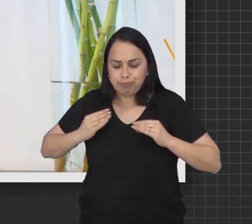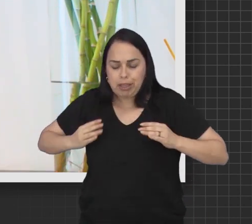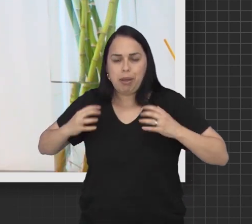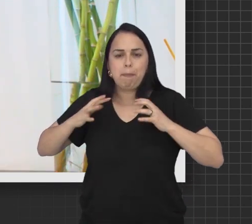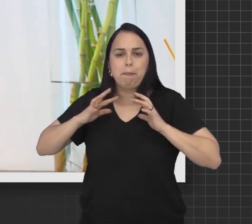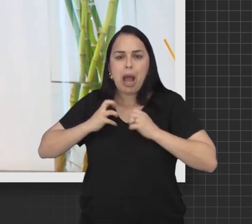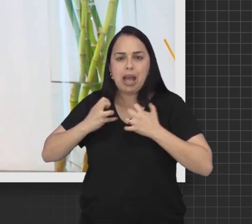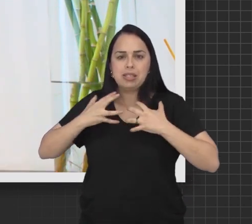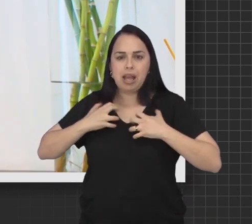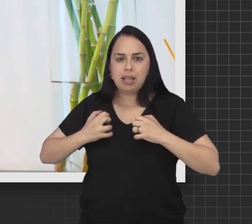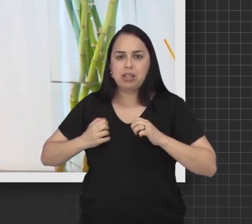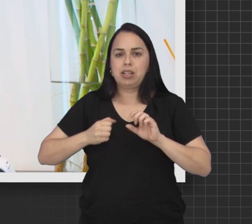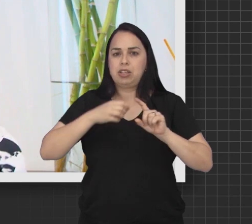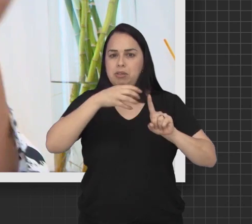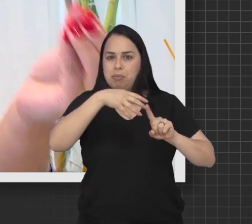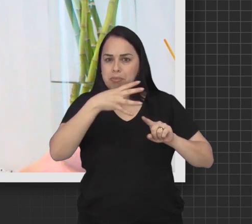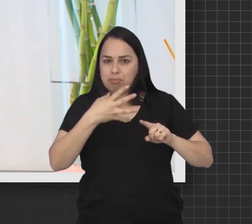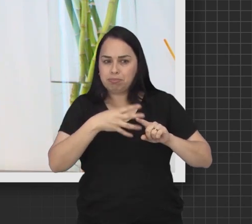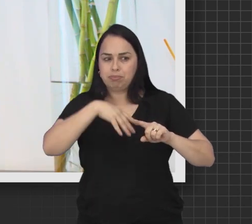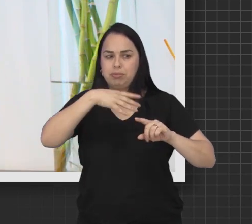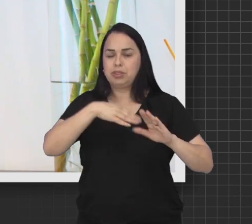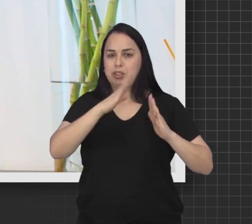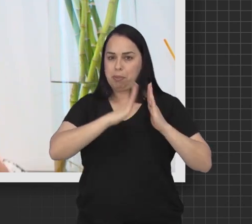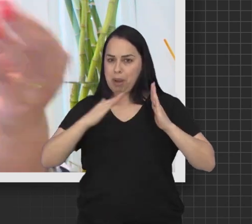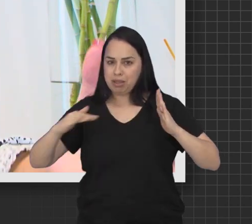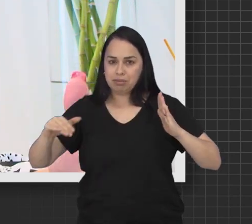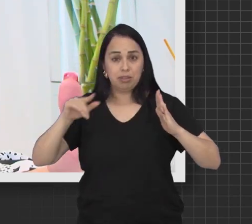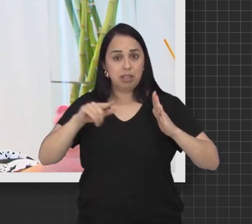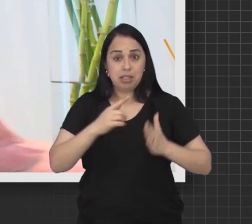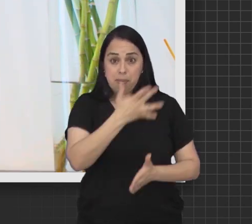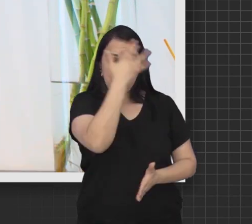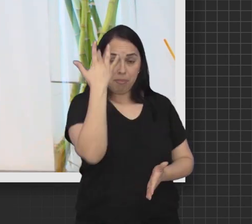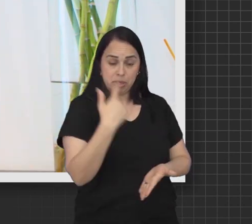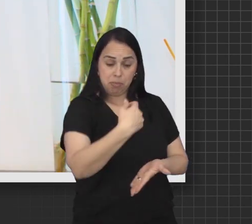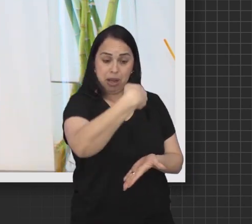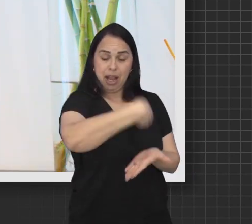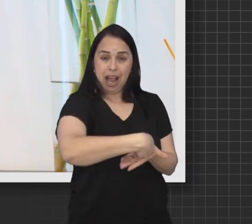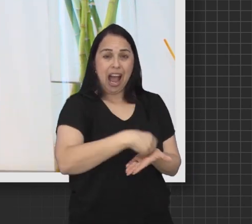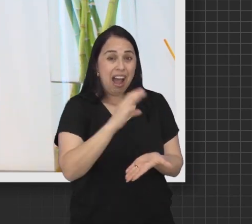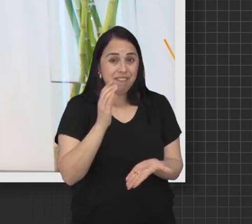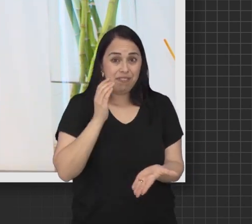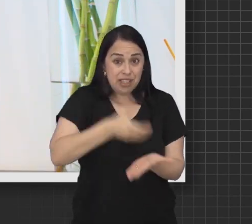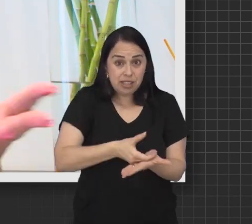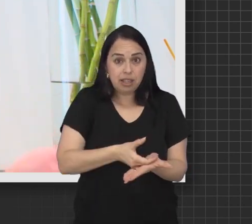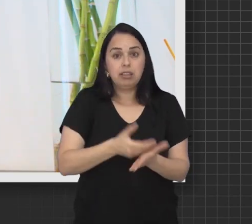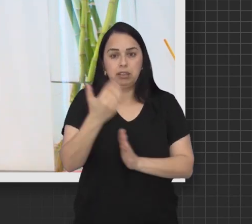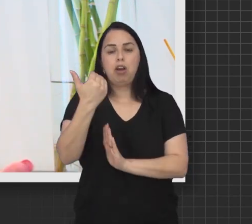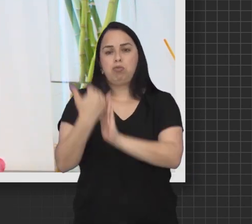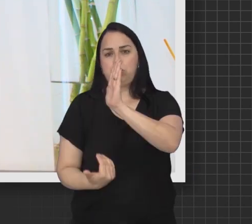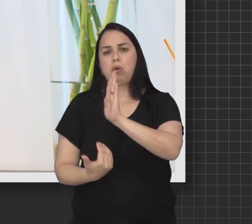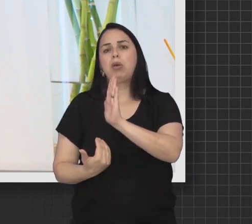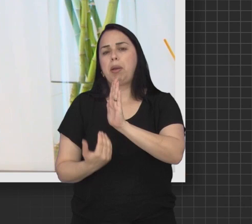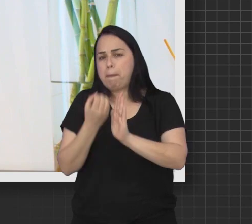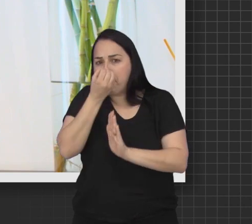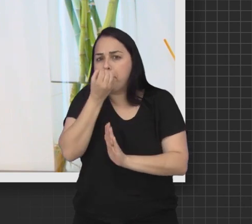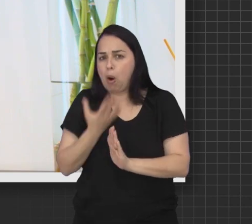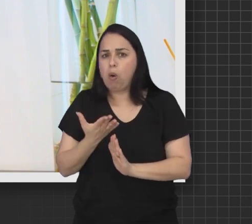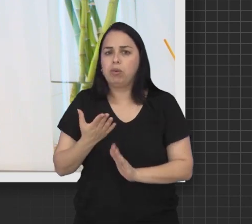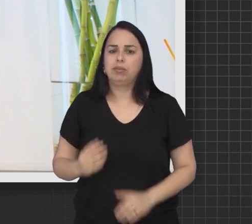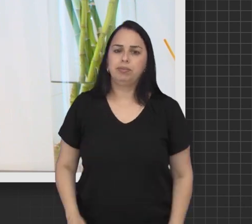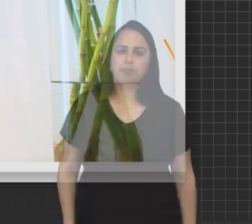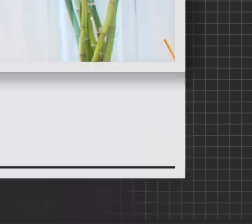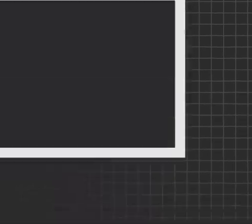né? Se o cliente realizar o pagamento de forma à vista, tem uma redução considerável do valor do